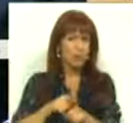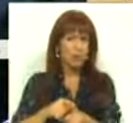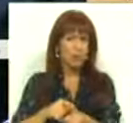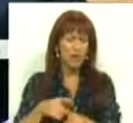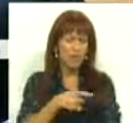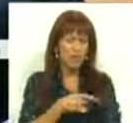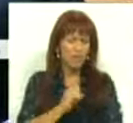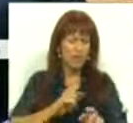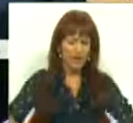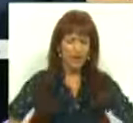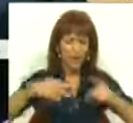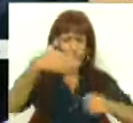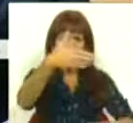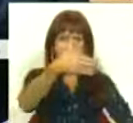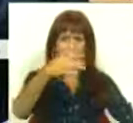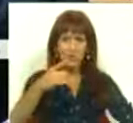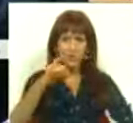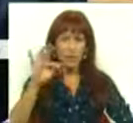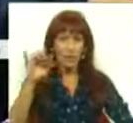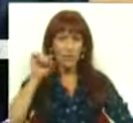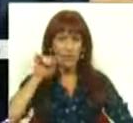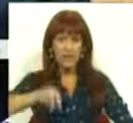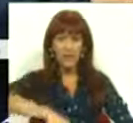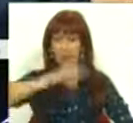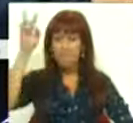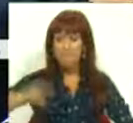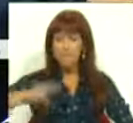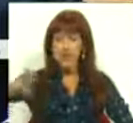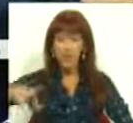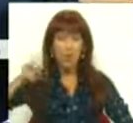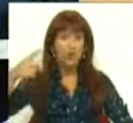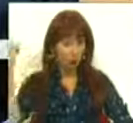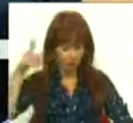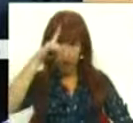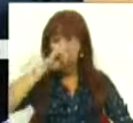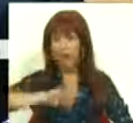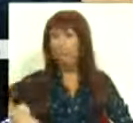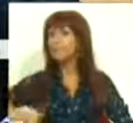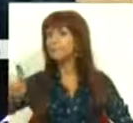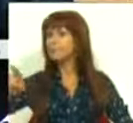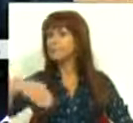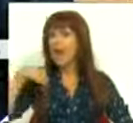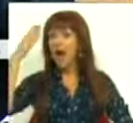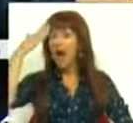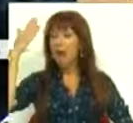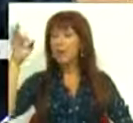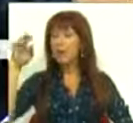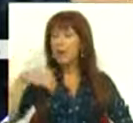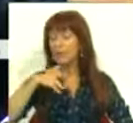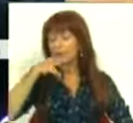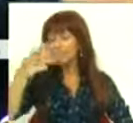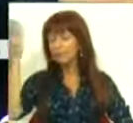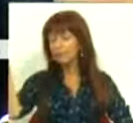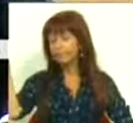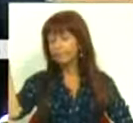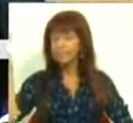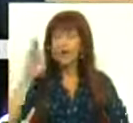de 90 para 174 mil milhões de euros. Alguém se lembra? Parece que o Partido Socialista,